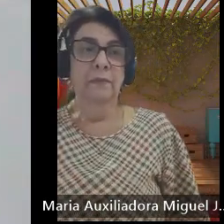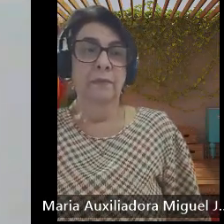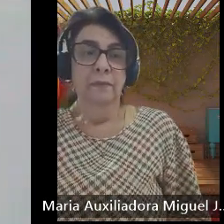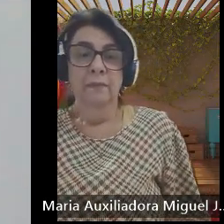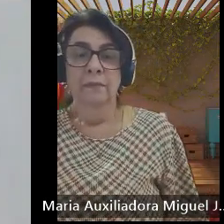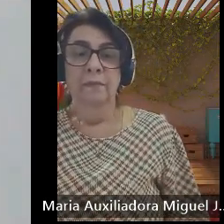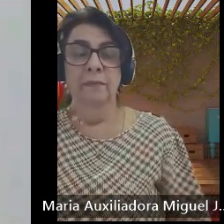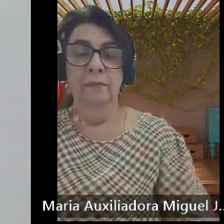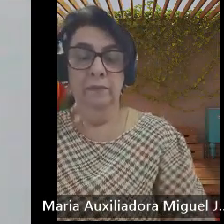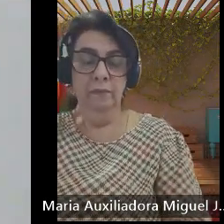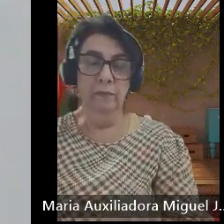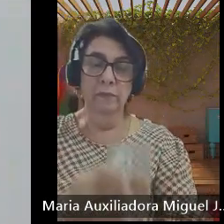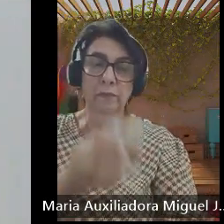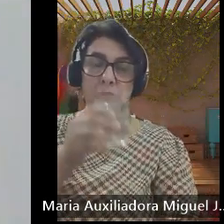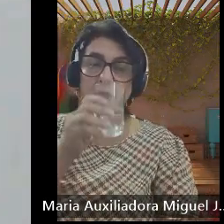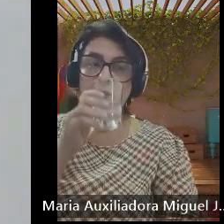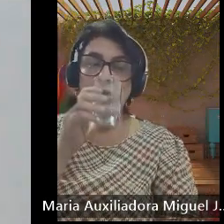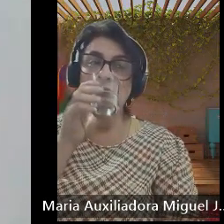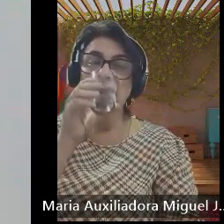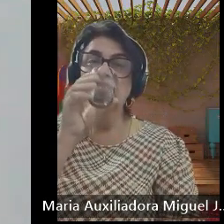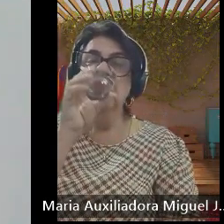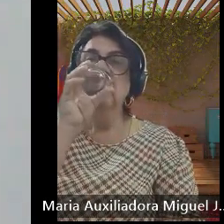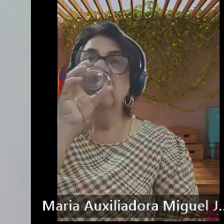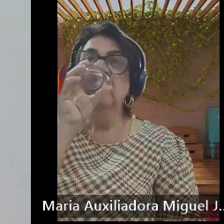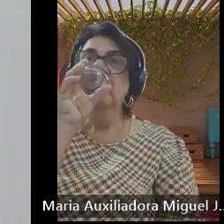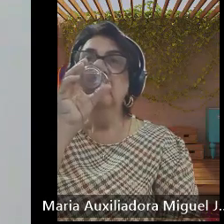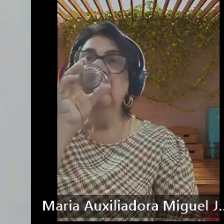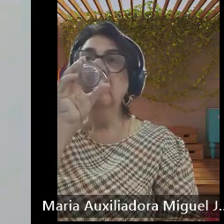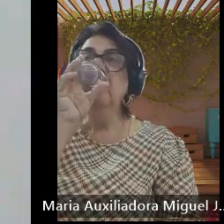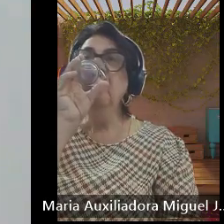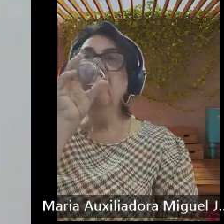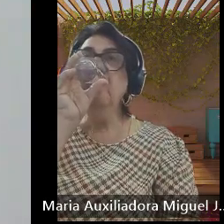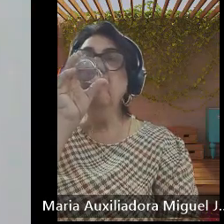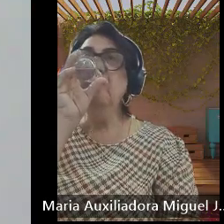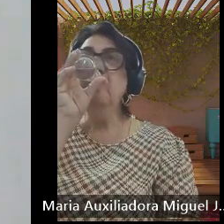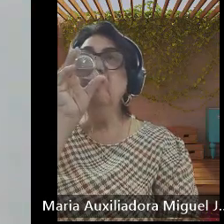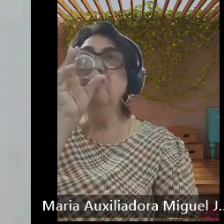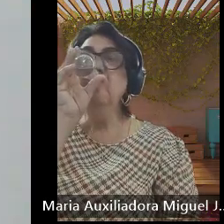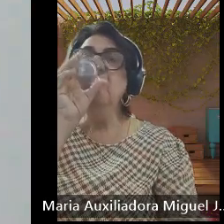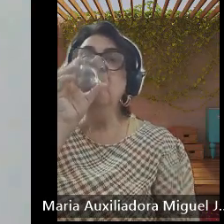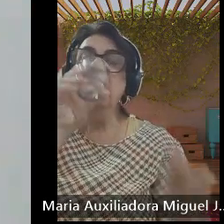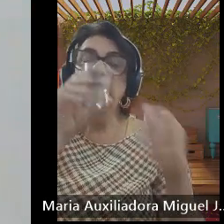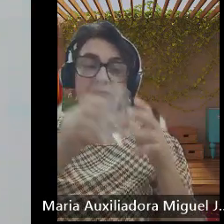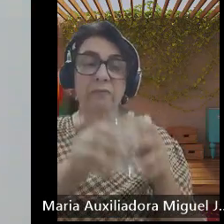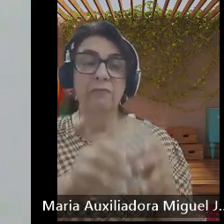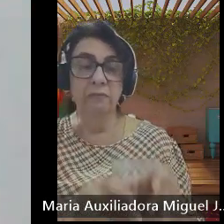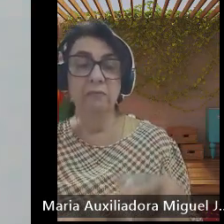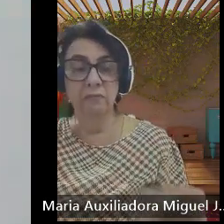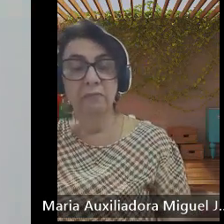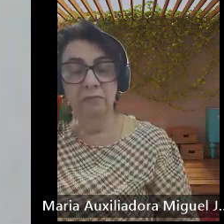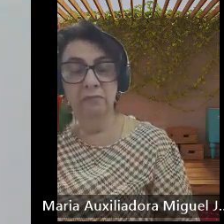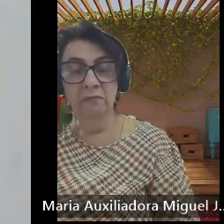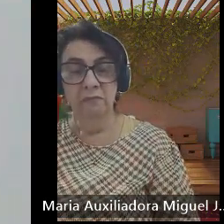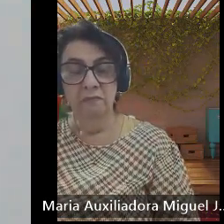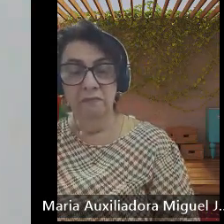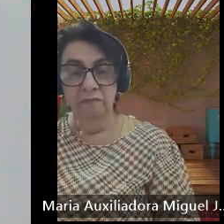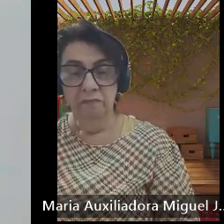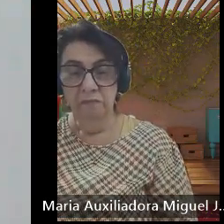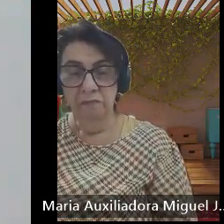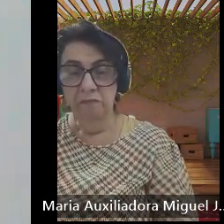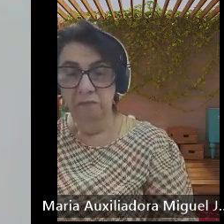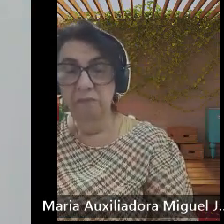ementa. Mas aí são 2 pontos que eu queria tirar com você, assim. Até porque a gente vai fazer, então imagino que, como você mencionou, foi um desafio, você